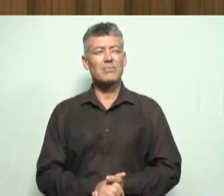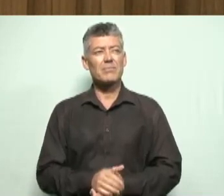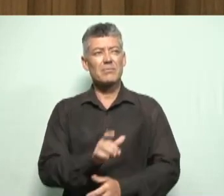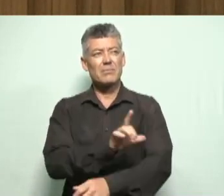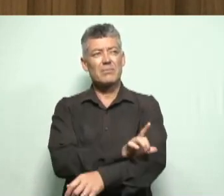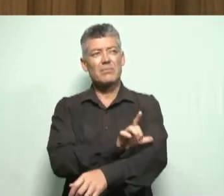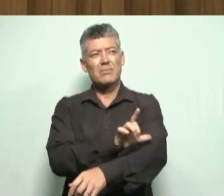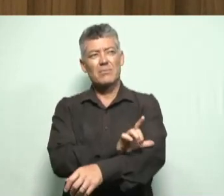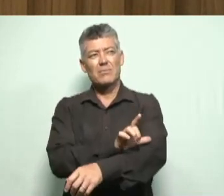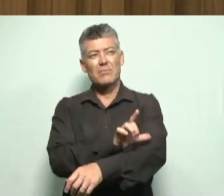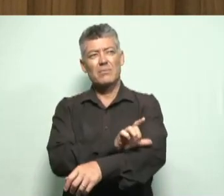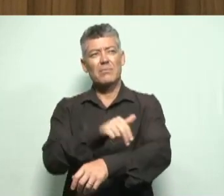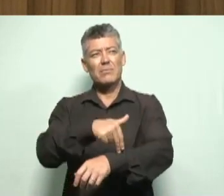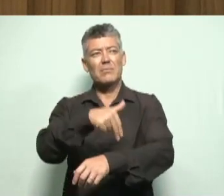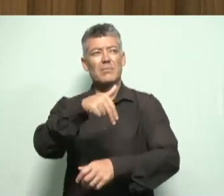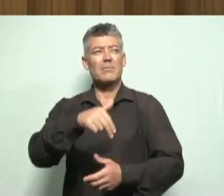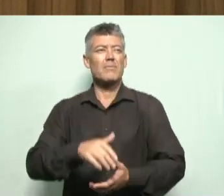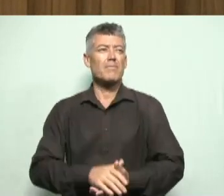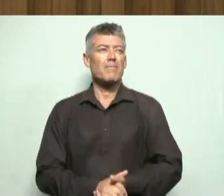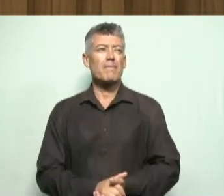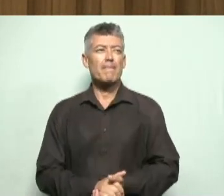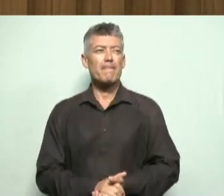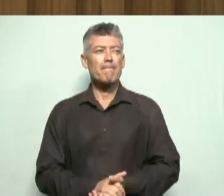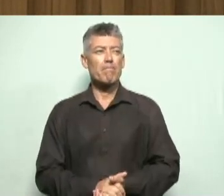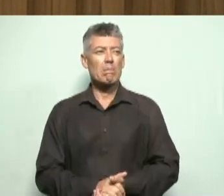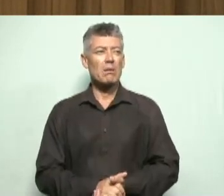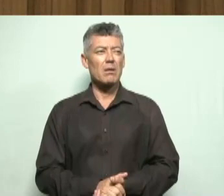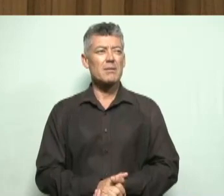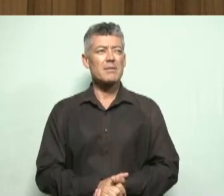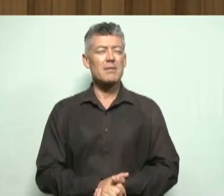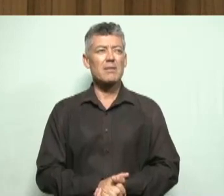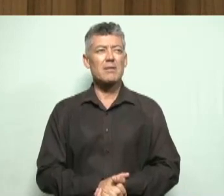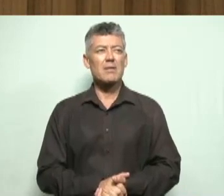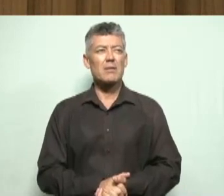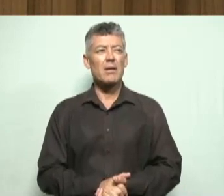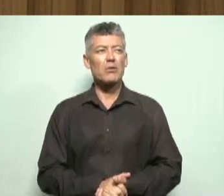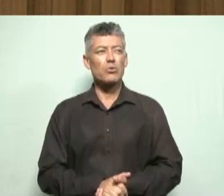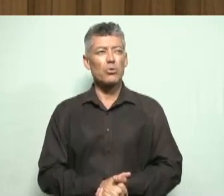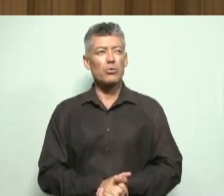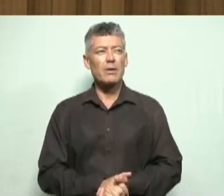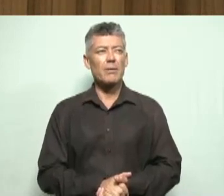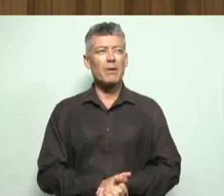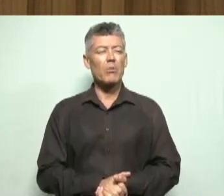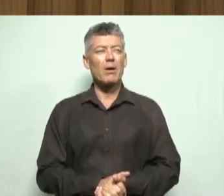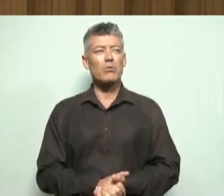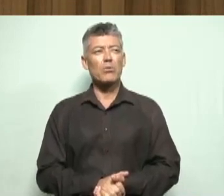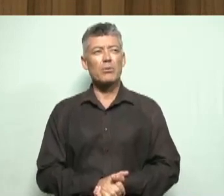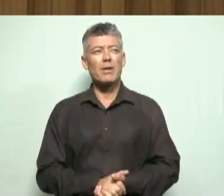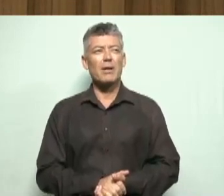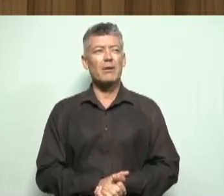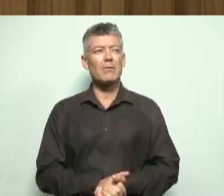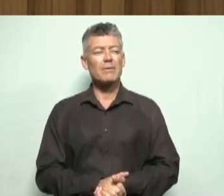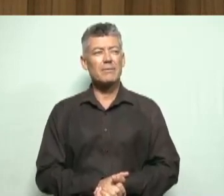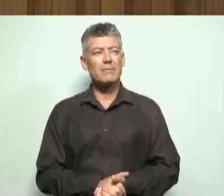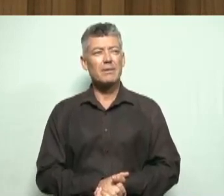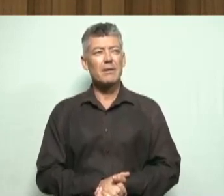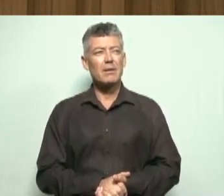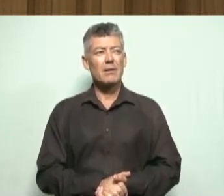Luciano Nascimento. Margarete Régia. Milclay Leite.